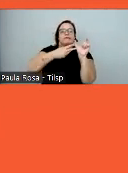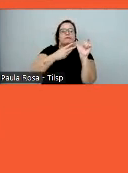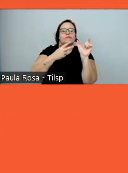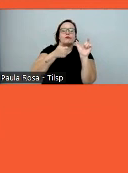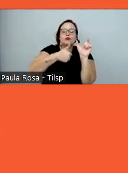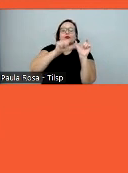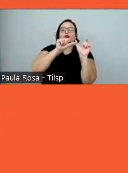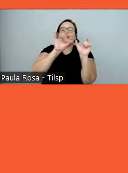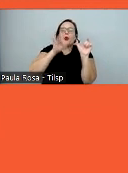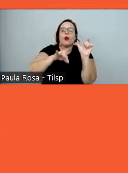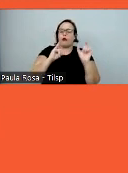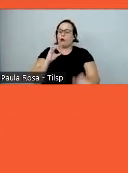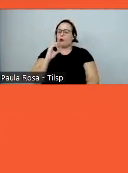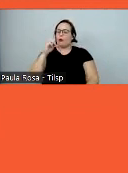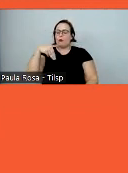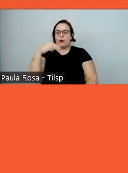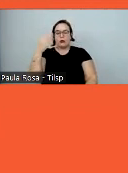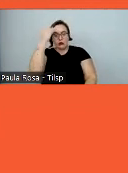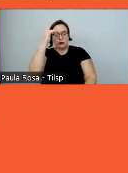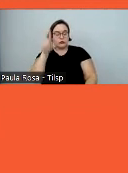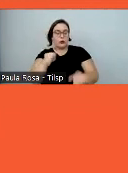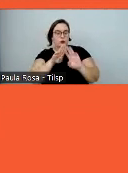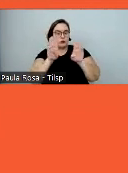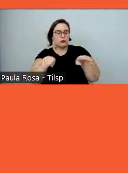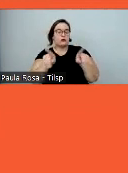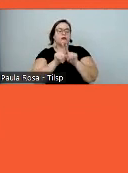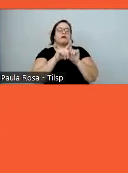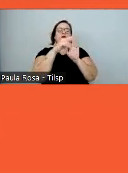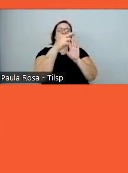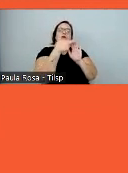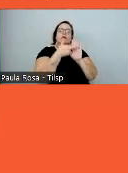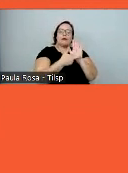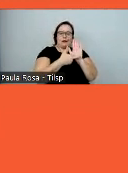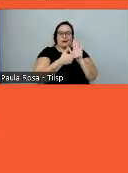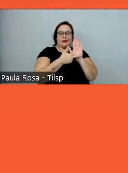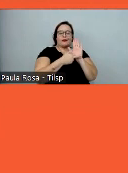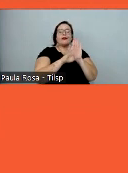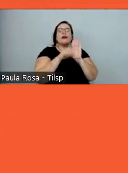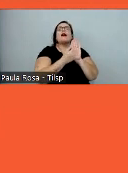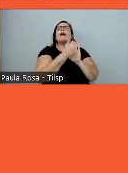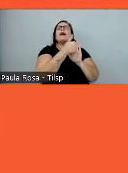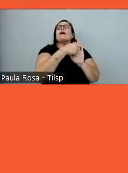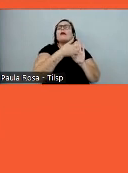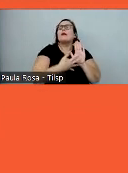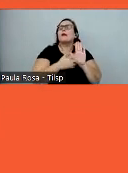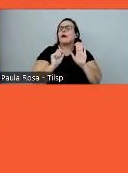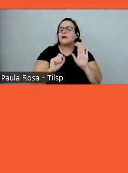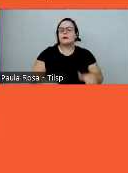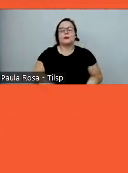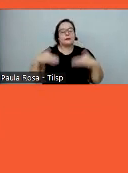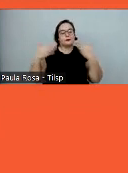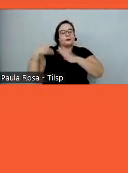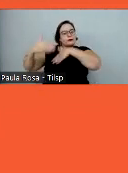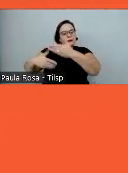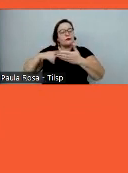Museu né e o que entra no seu estatuto Então esse processo ele ele foi desenvolvido a partir de uma metodologia